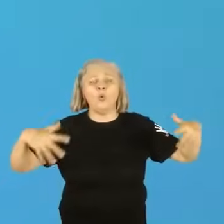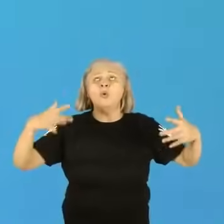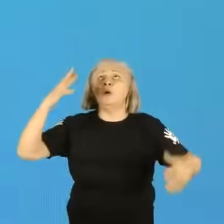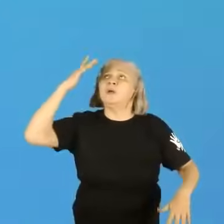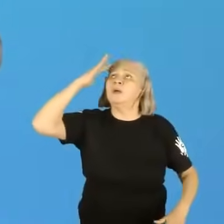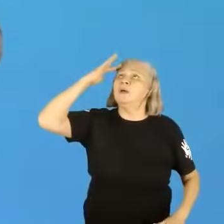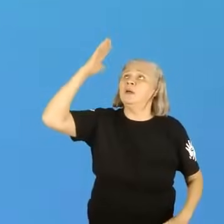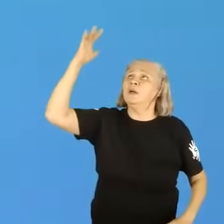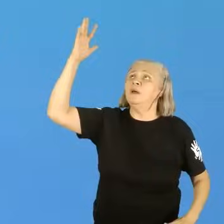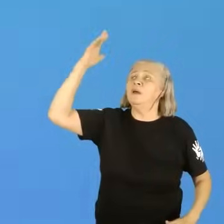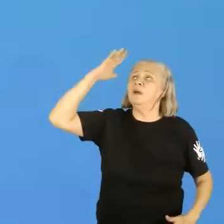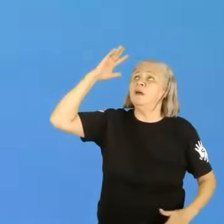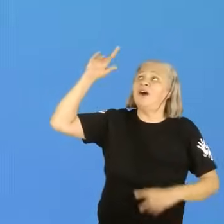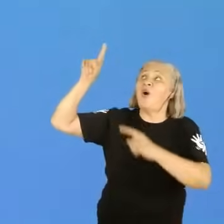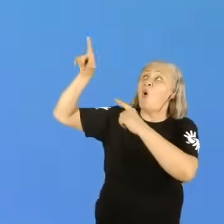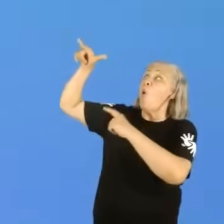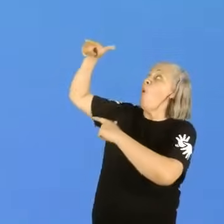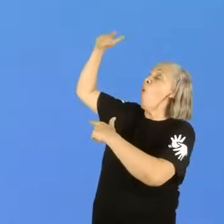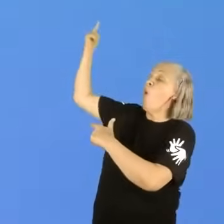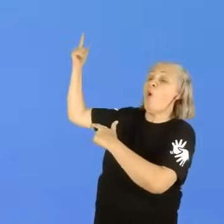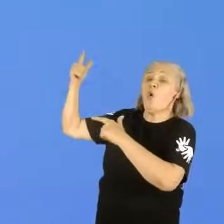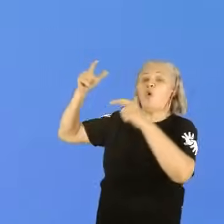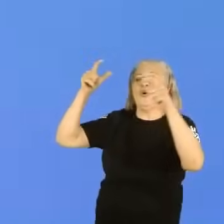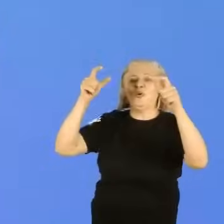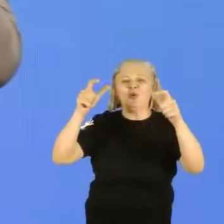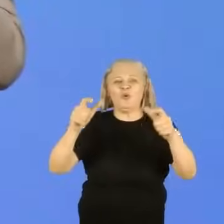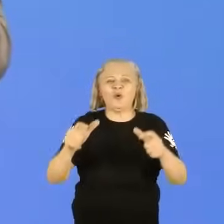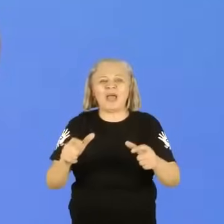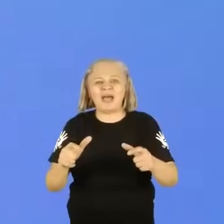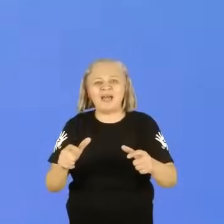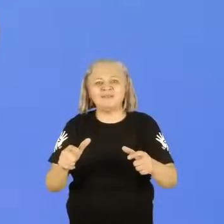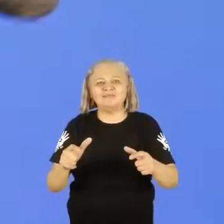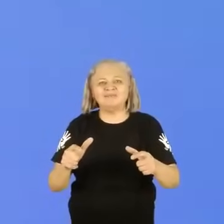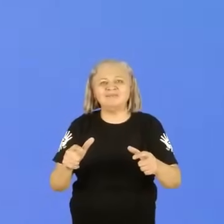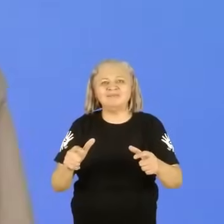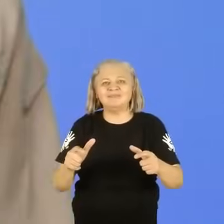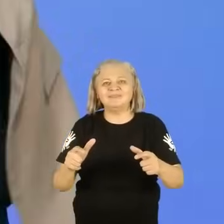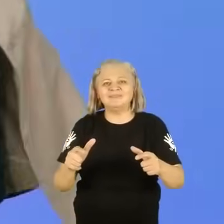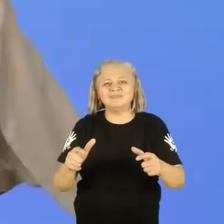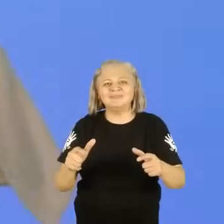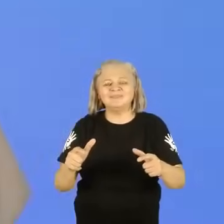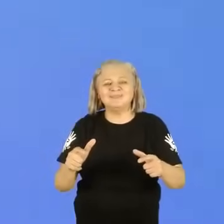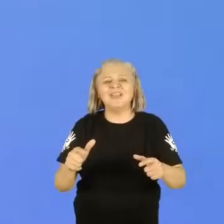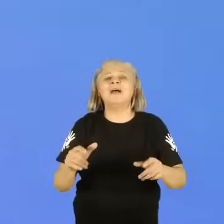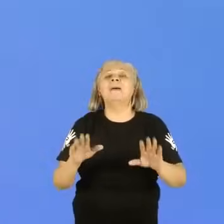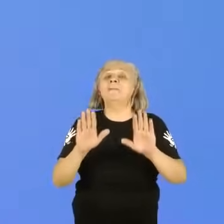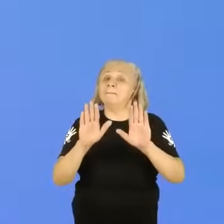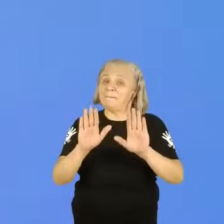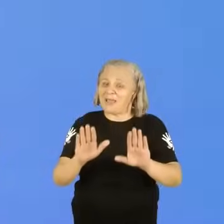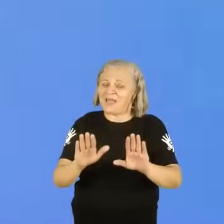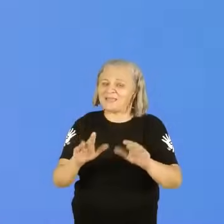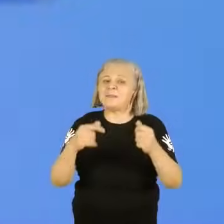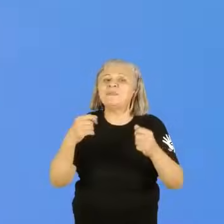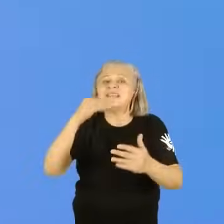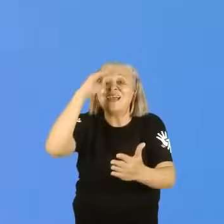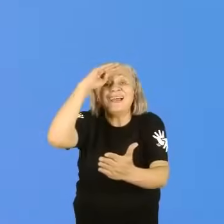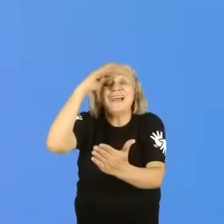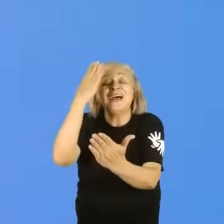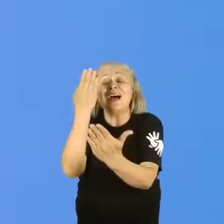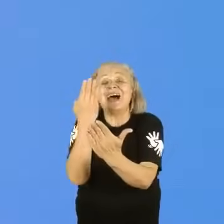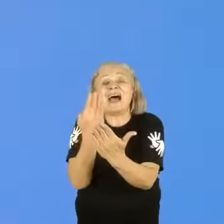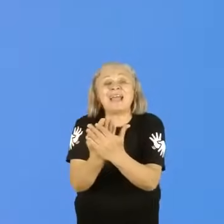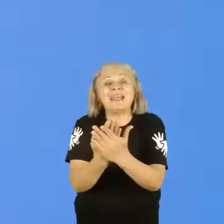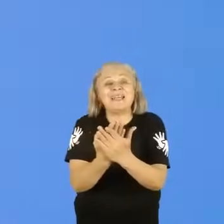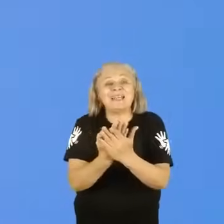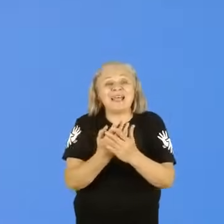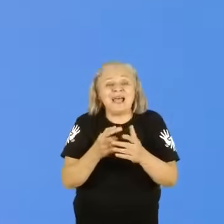Seria na Pires do Rio. Mas sabe o que eu aprendi com aquela história e com vocês? É que quando você ousa acreditar em algo grande, Deus